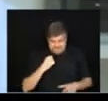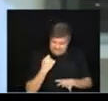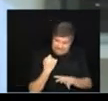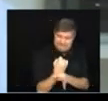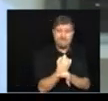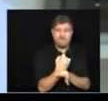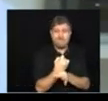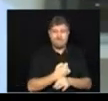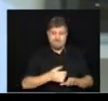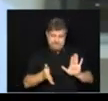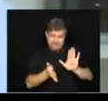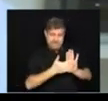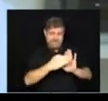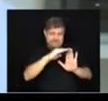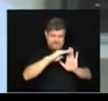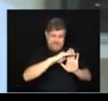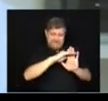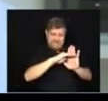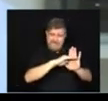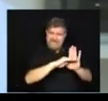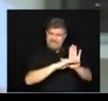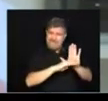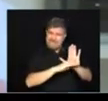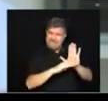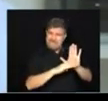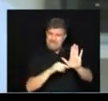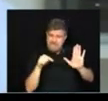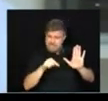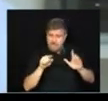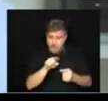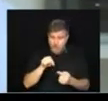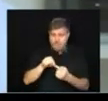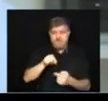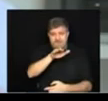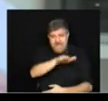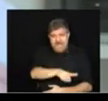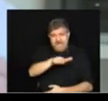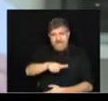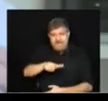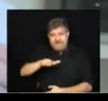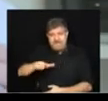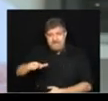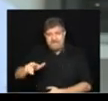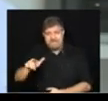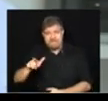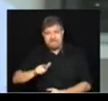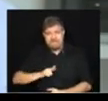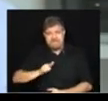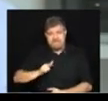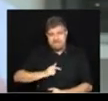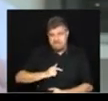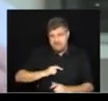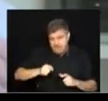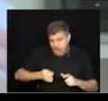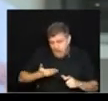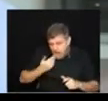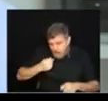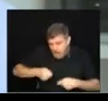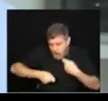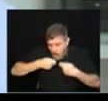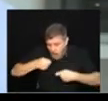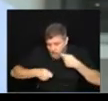dos protocolos estabelecidos para que as crianças estejam protegidas e